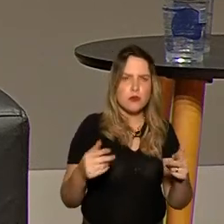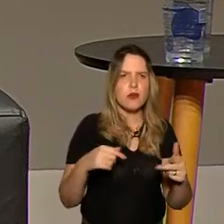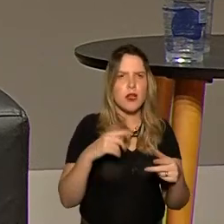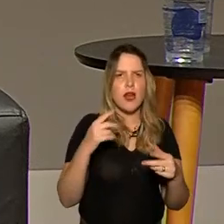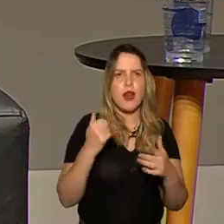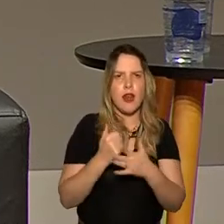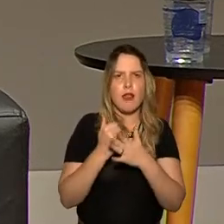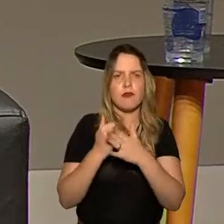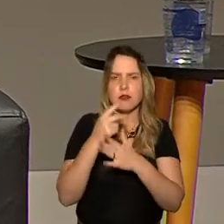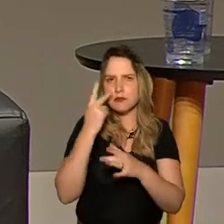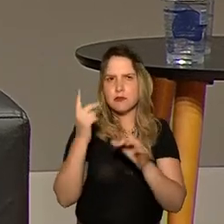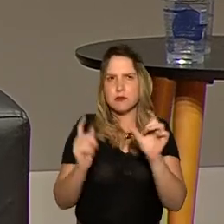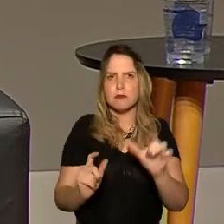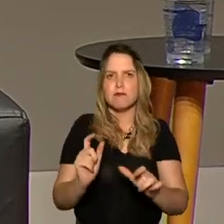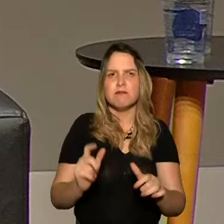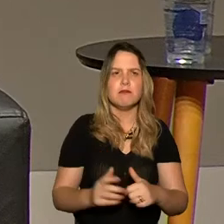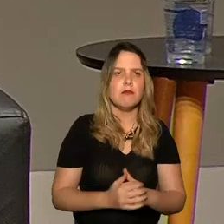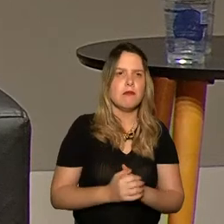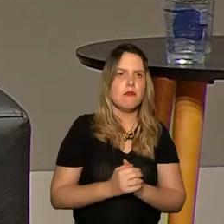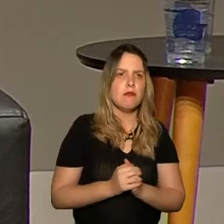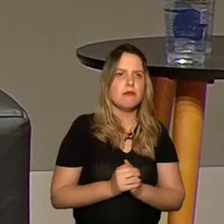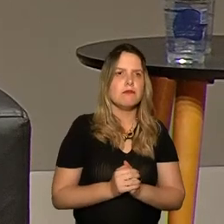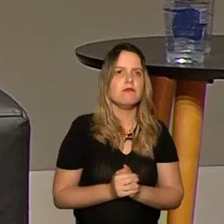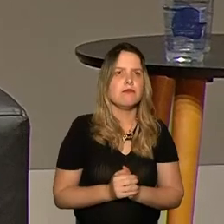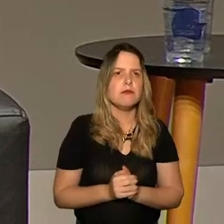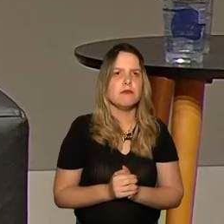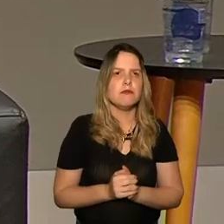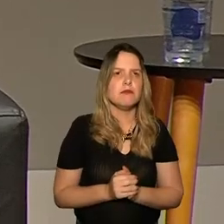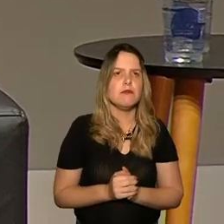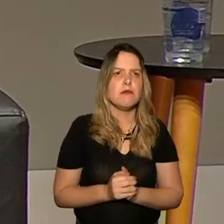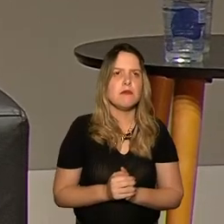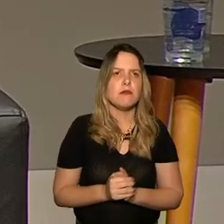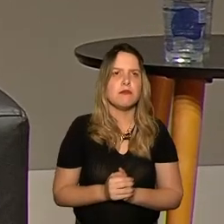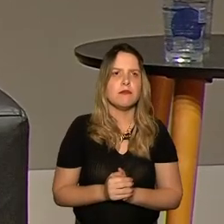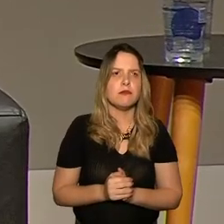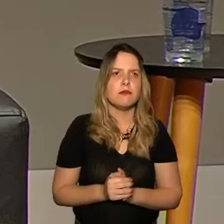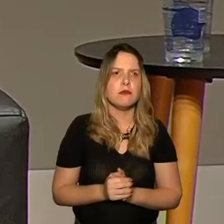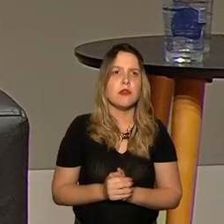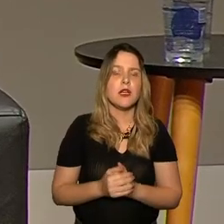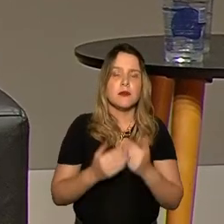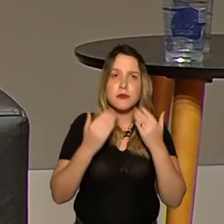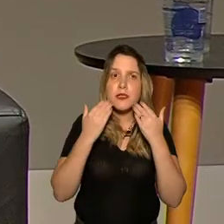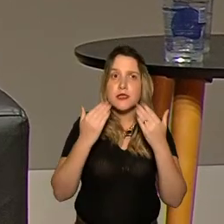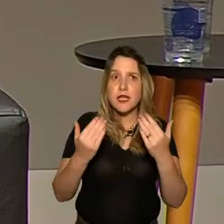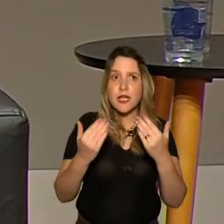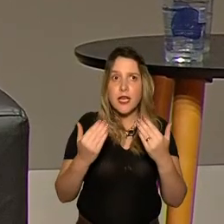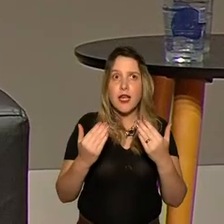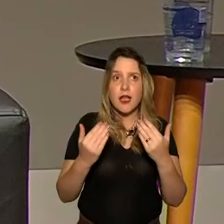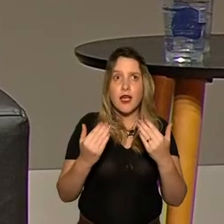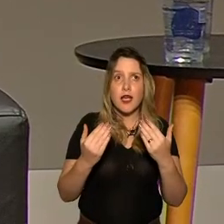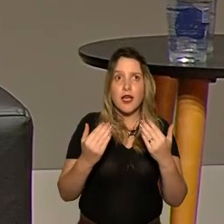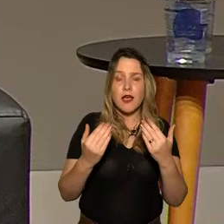e faz a mediação delas sim né para quebrar